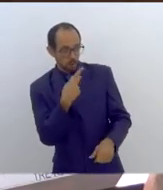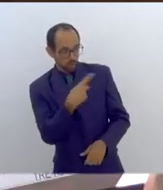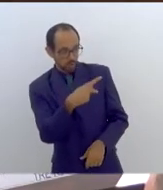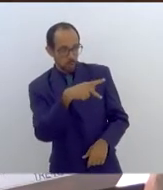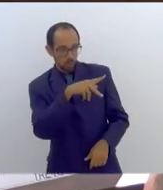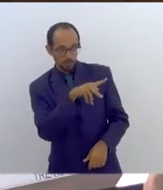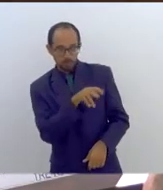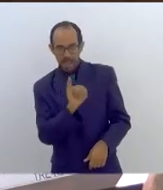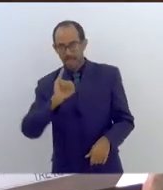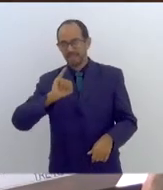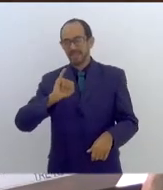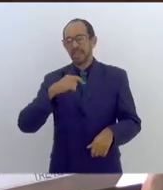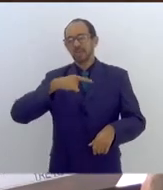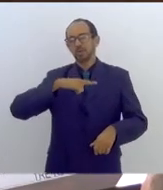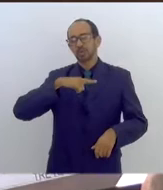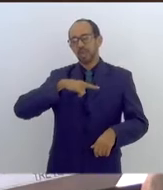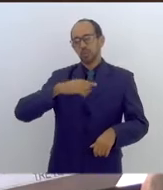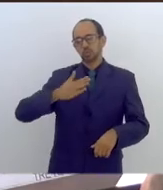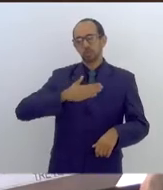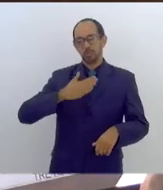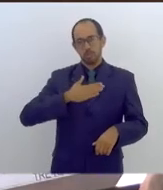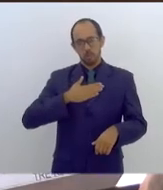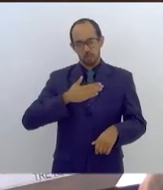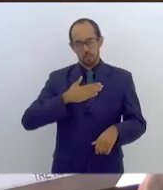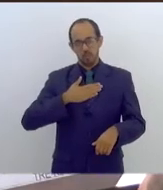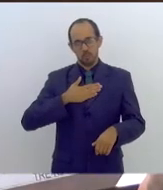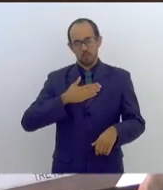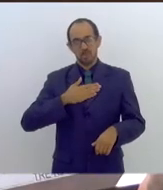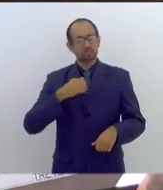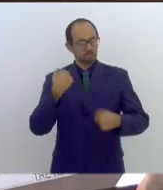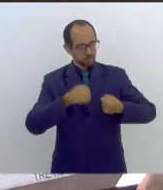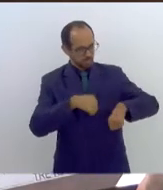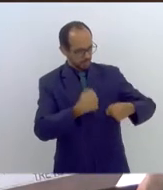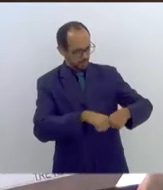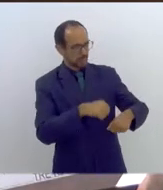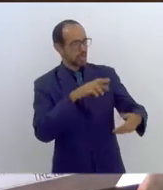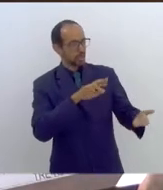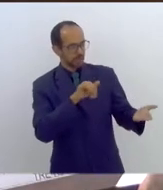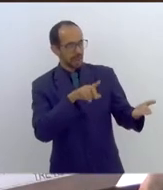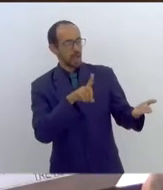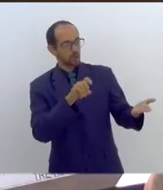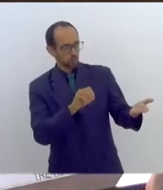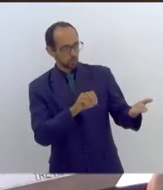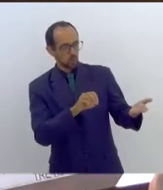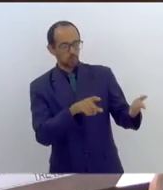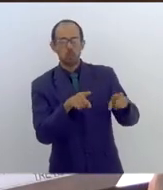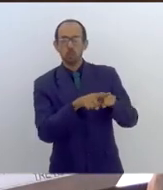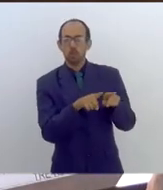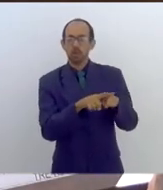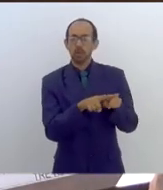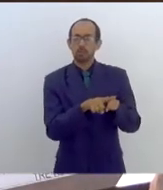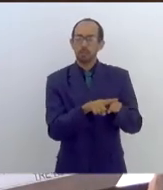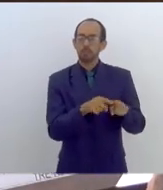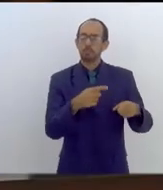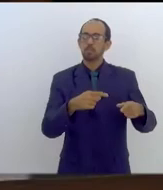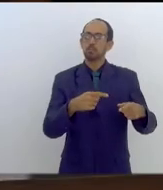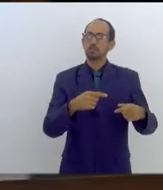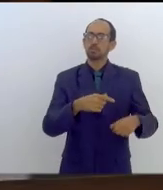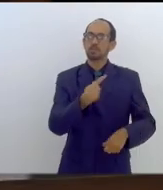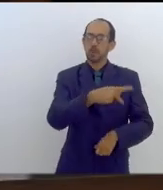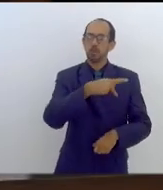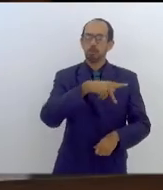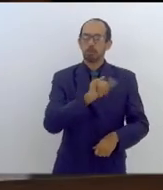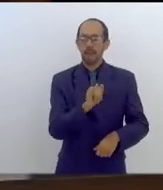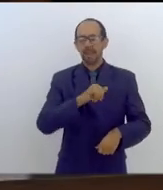eu tenho também do meu e é para ter Ricardo porque seu pai é uma figura ímpar como